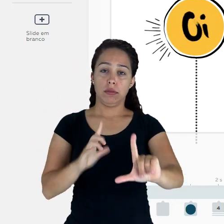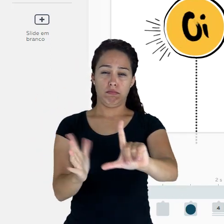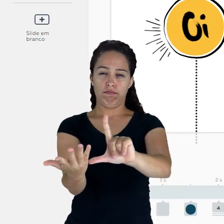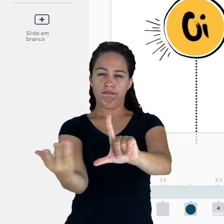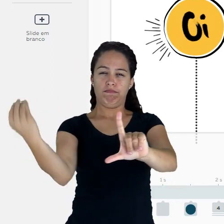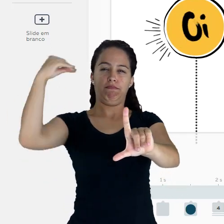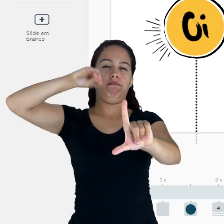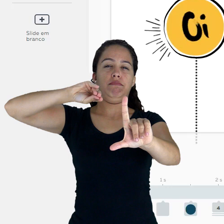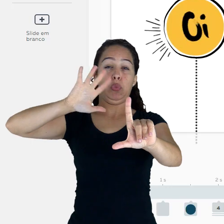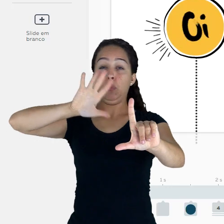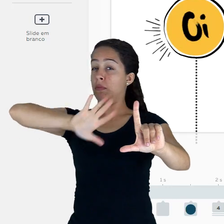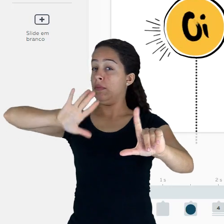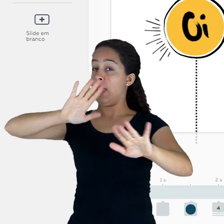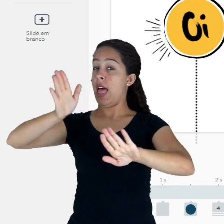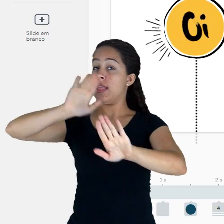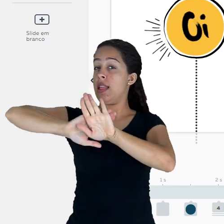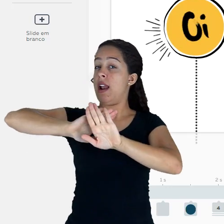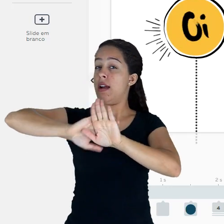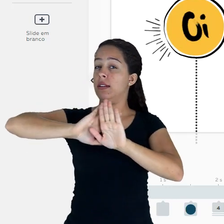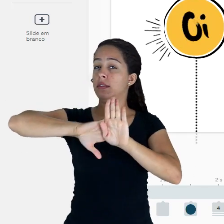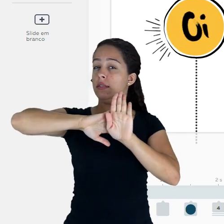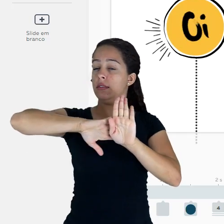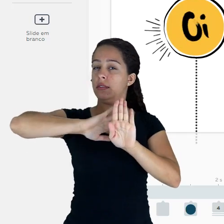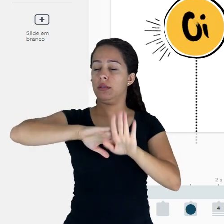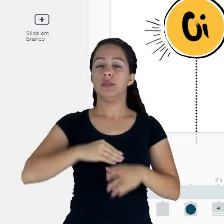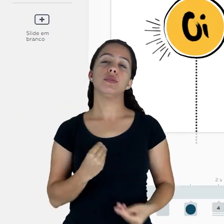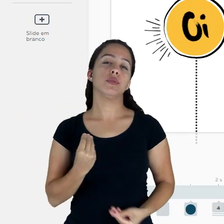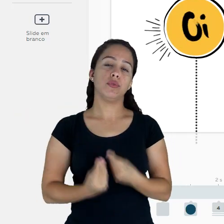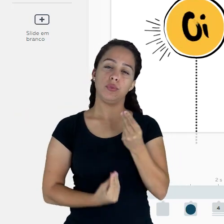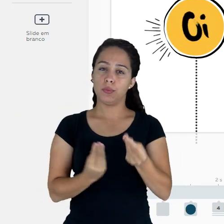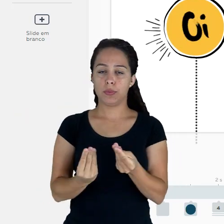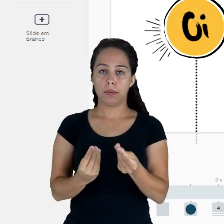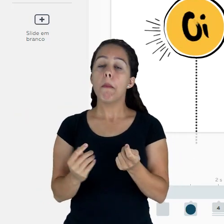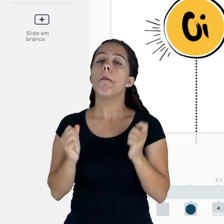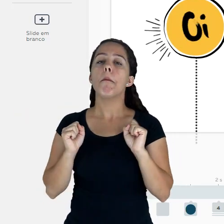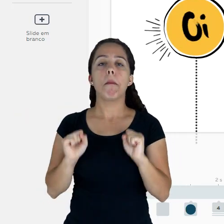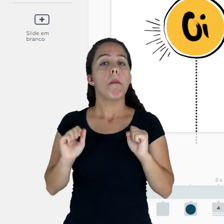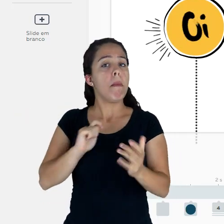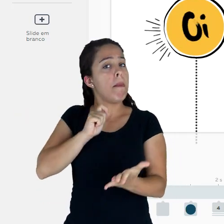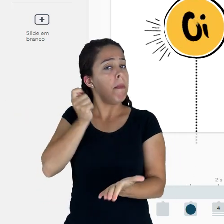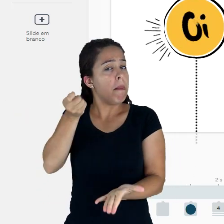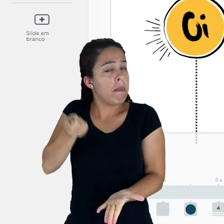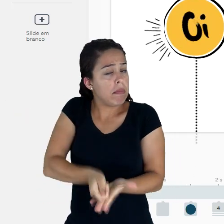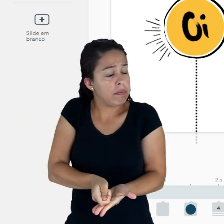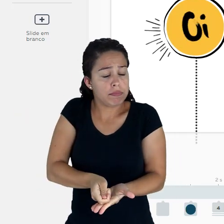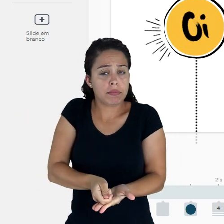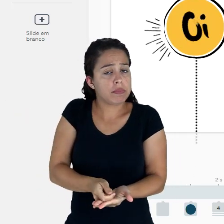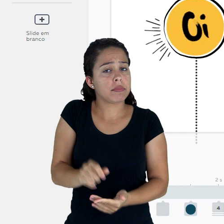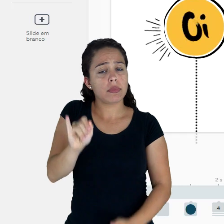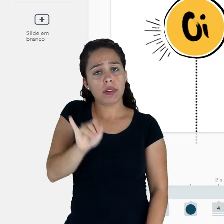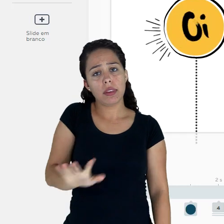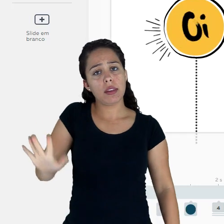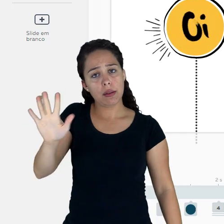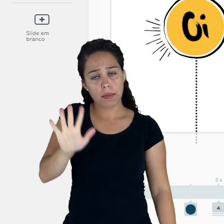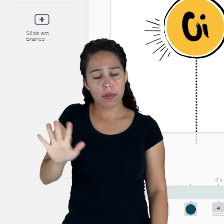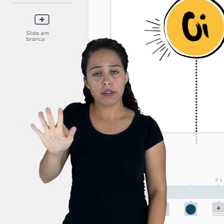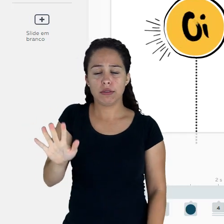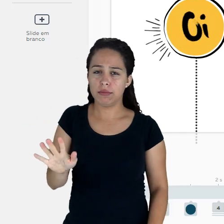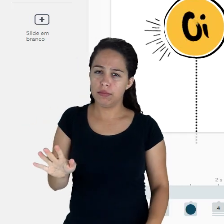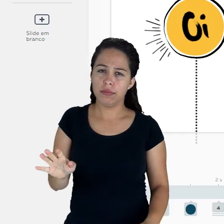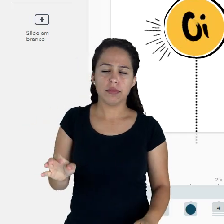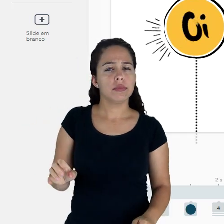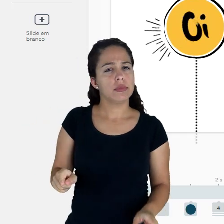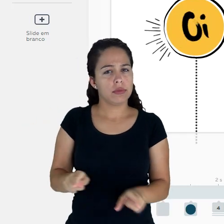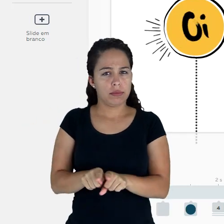fundo a gente pode incluir um fundo é pago imagens prêmio mas